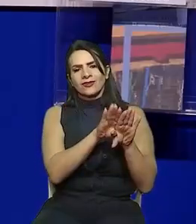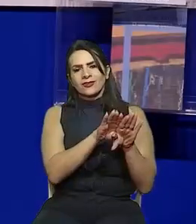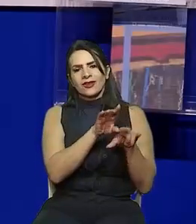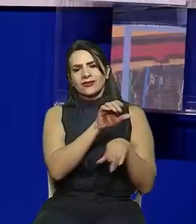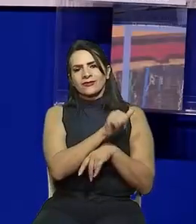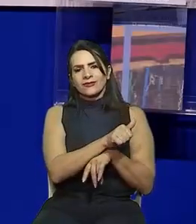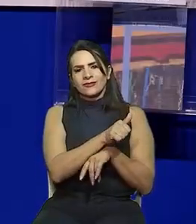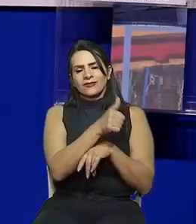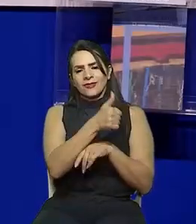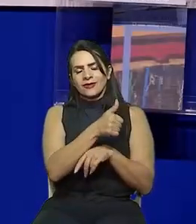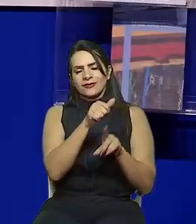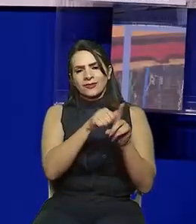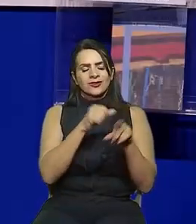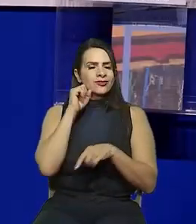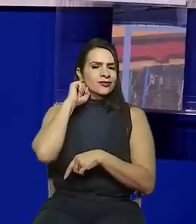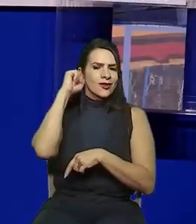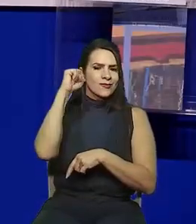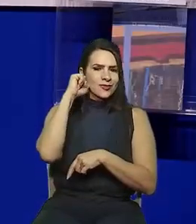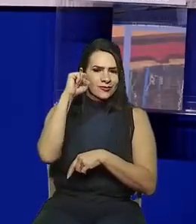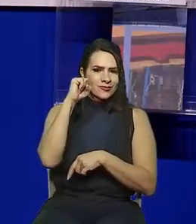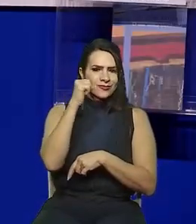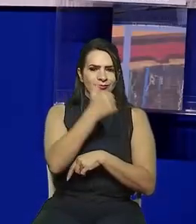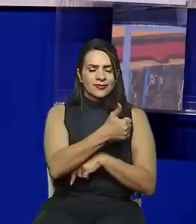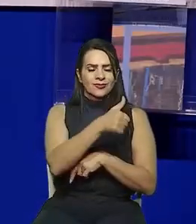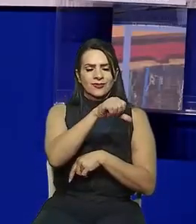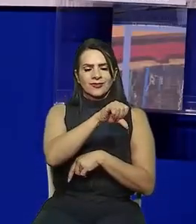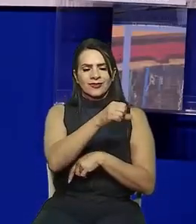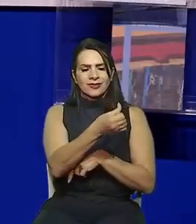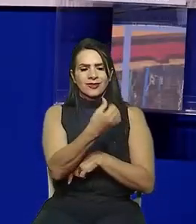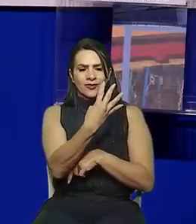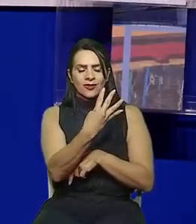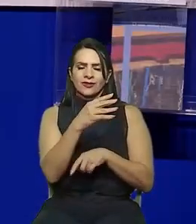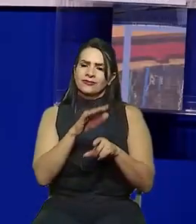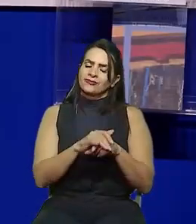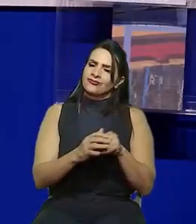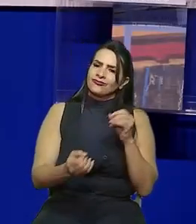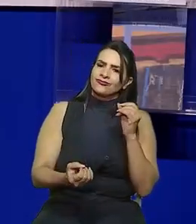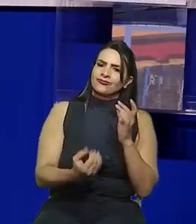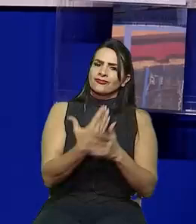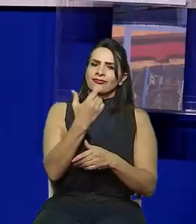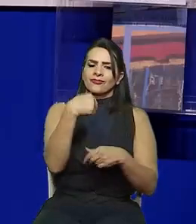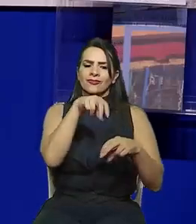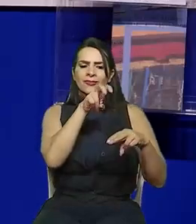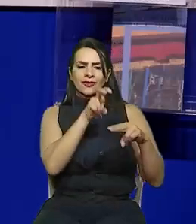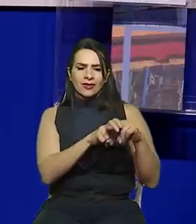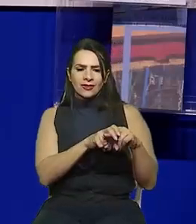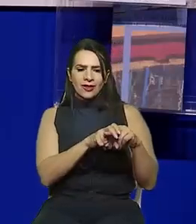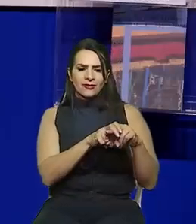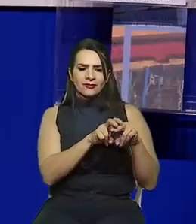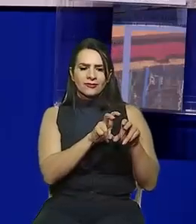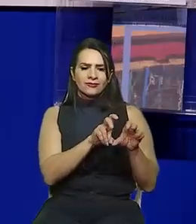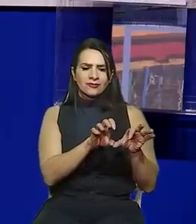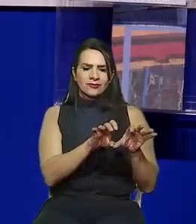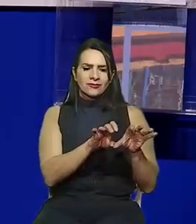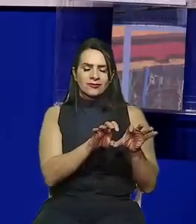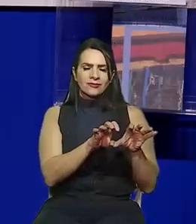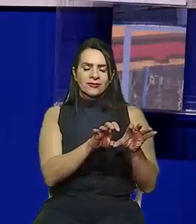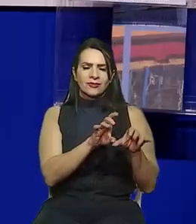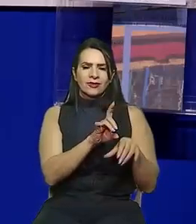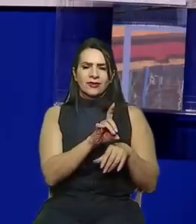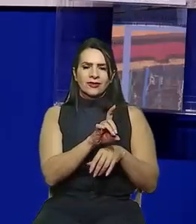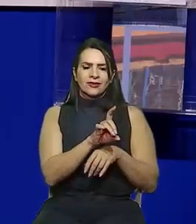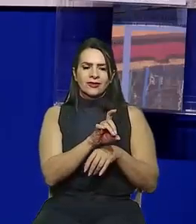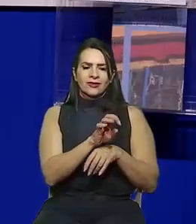um editor nessa hora, tinha sido promovido a editor. Ou seja, eu sentava na minha mesa grande, recebia